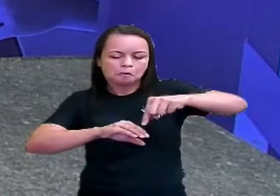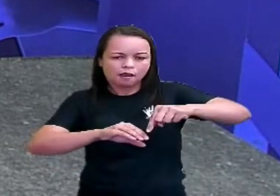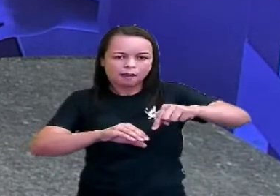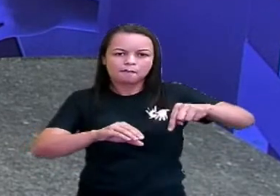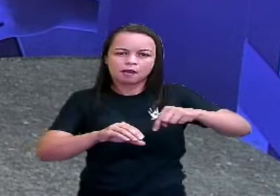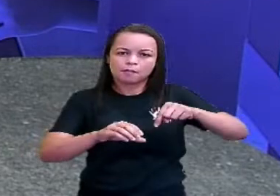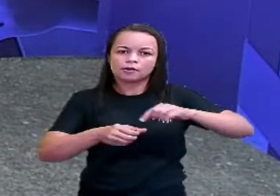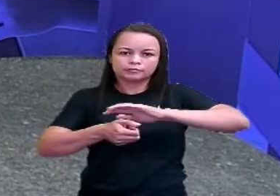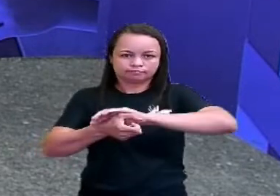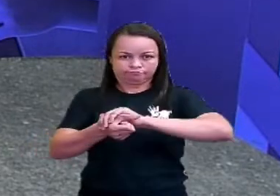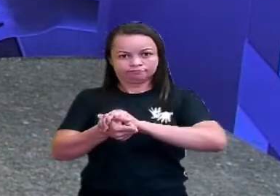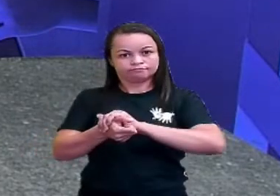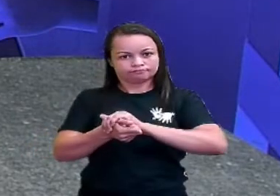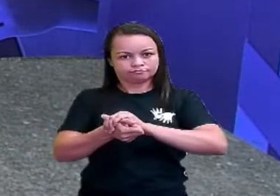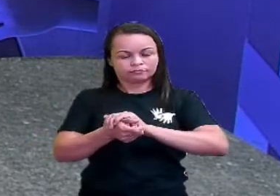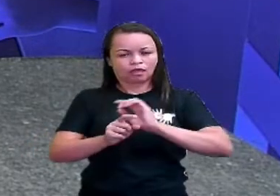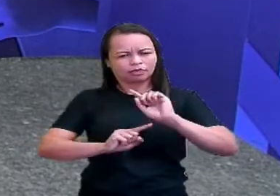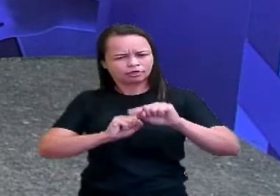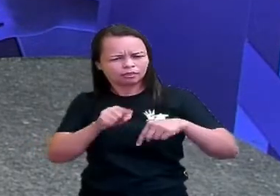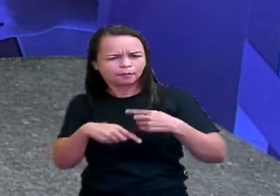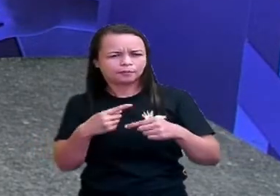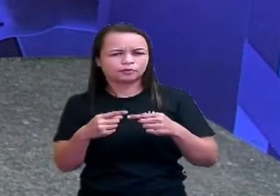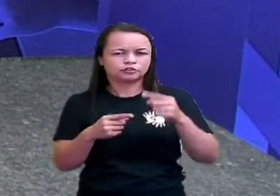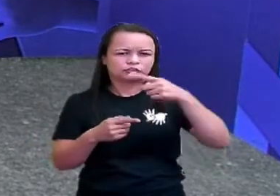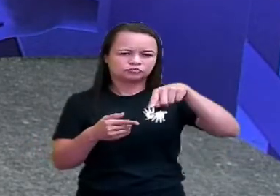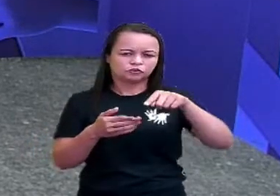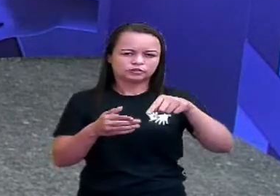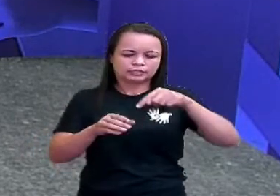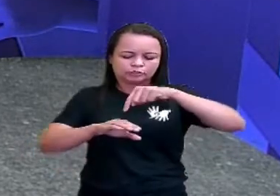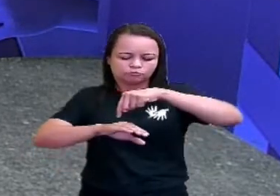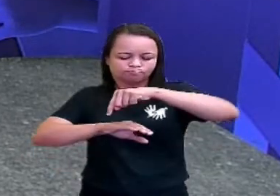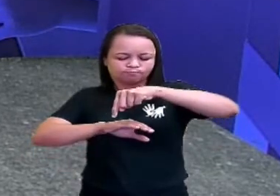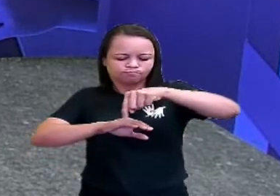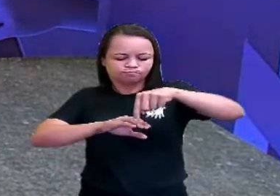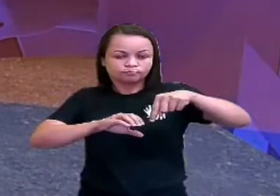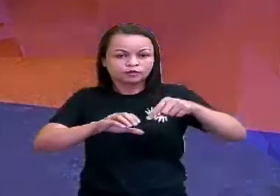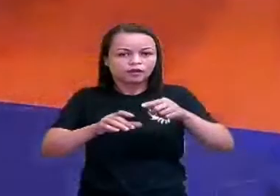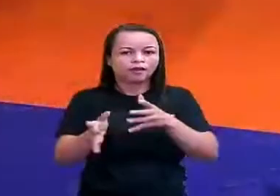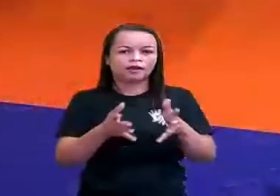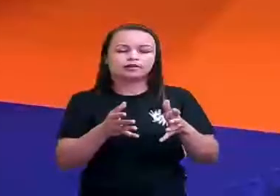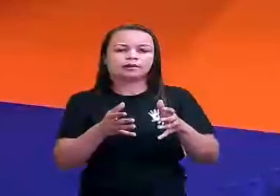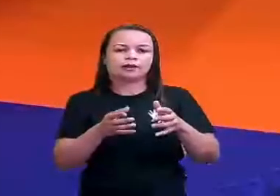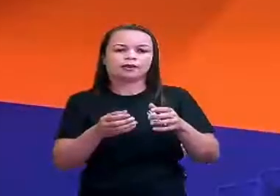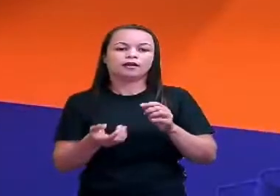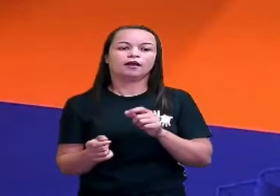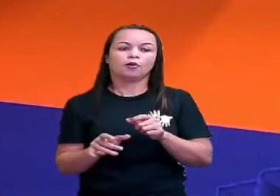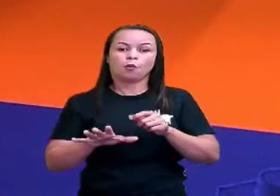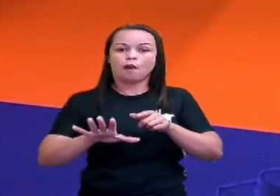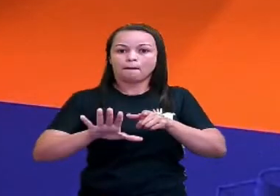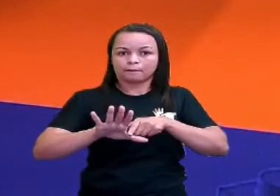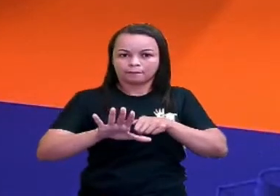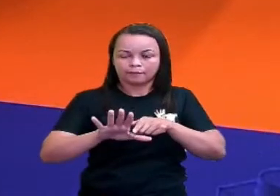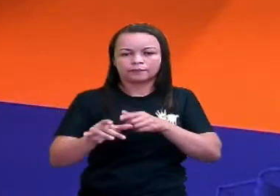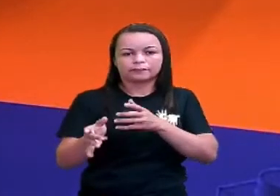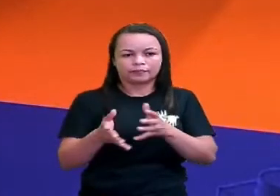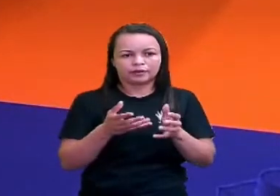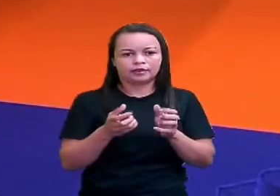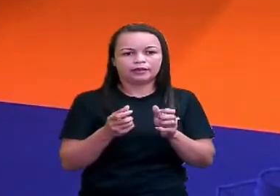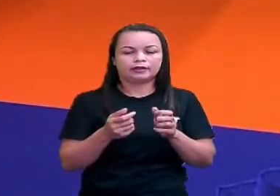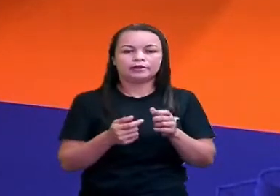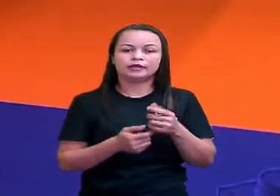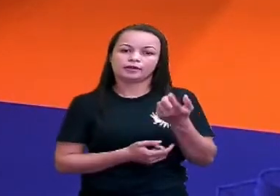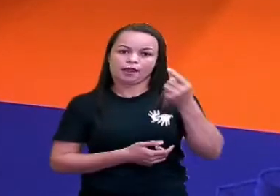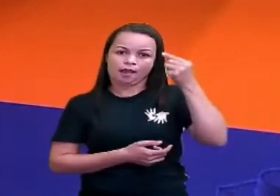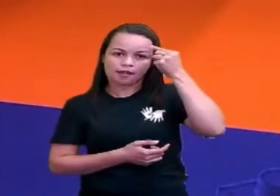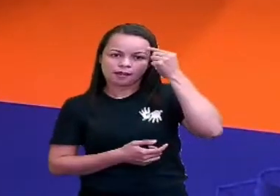Depois que vocês riscarem, aqui ó, depois que vocês riscarem a perninha da tartaruga, a cabecinha da tartaruga vai